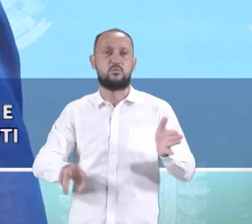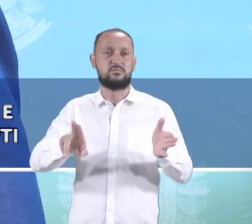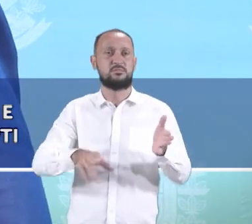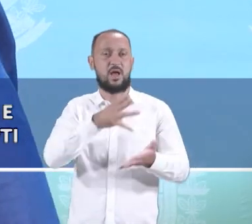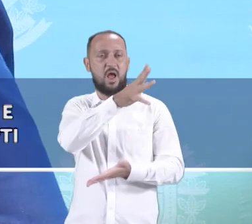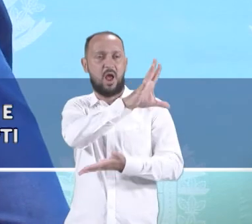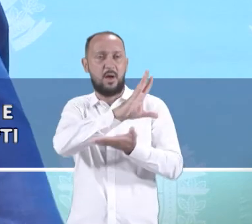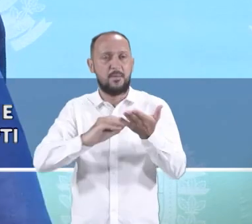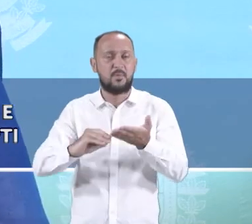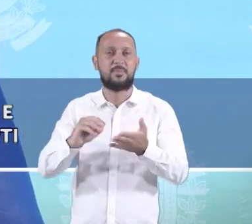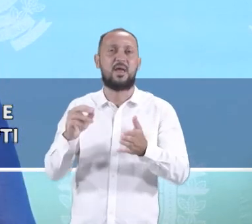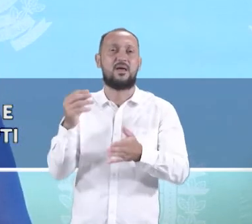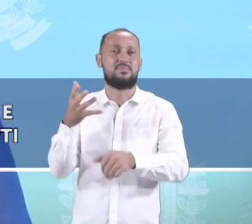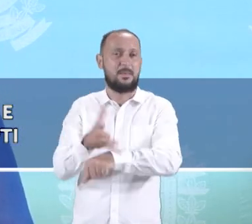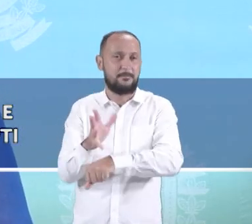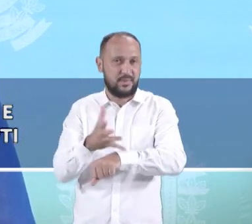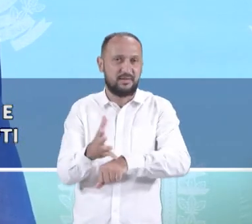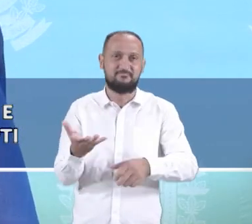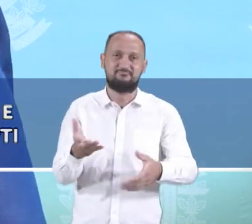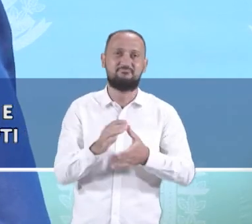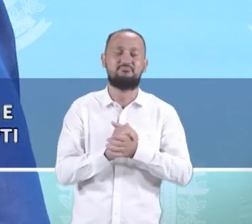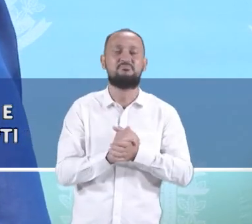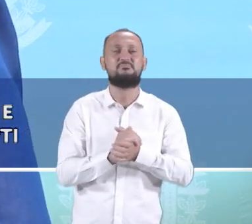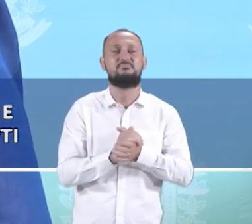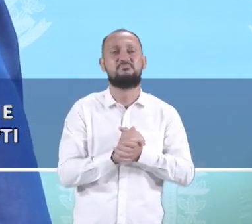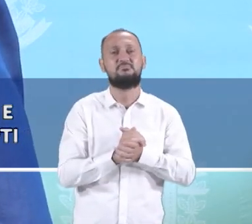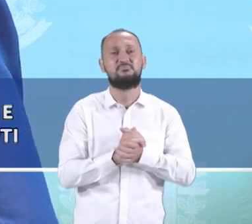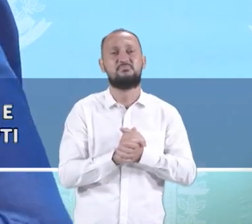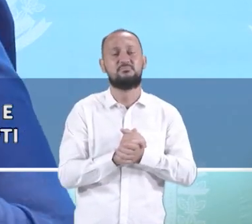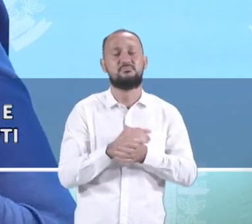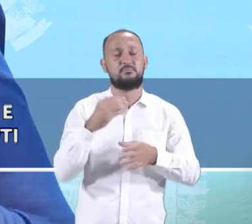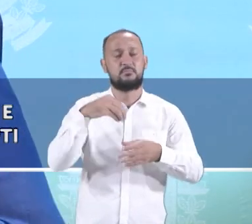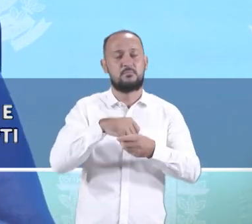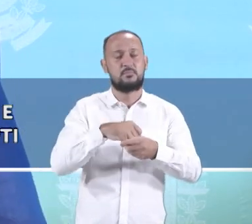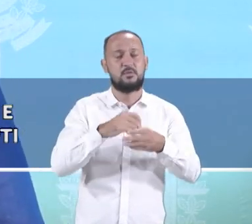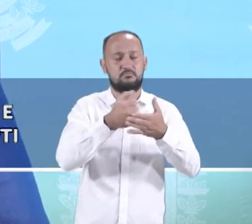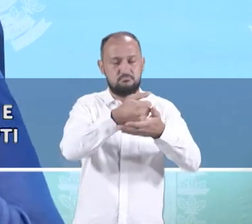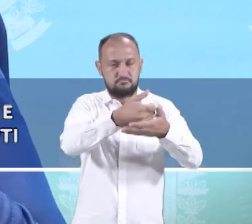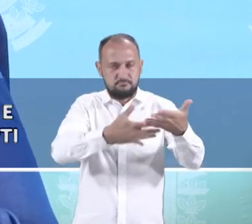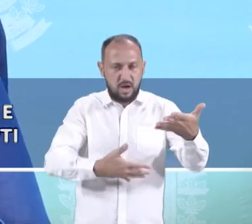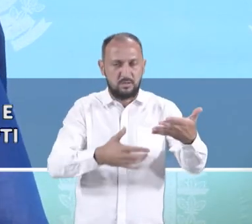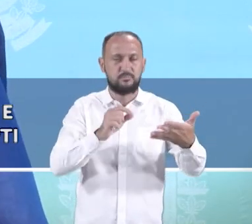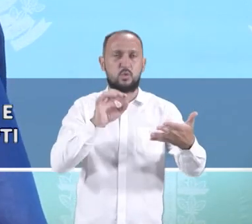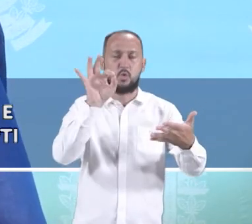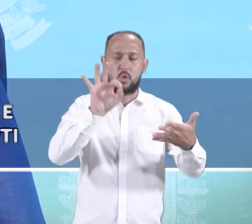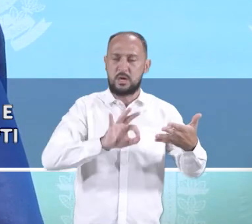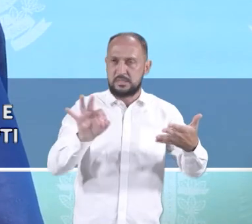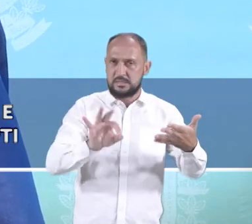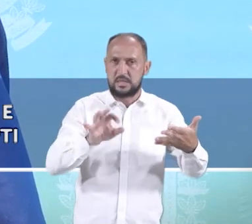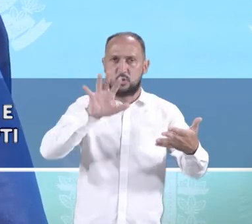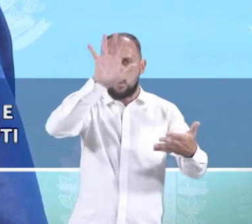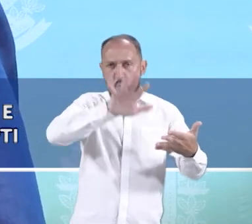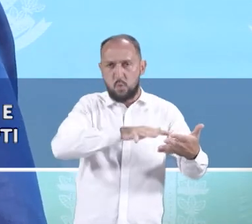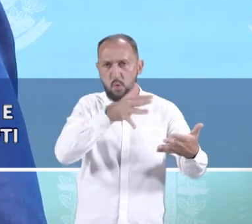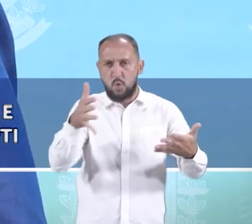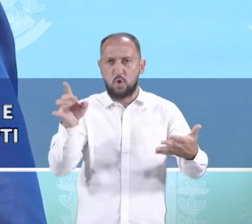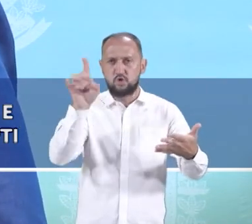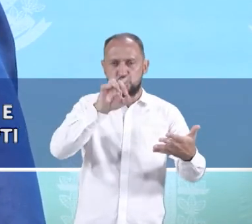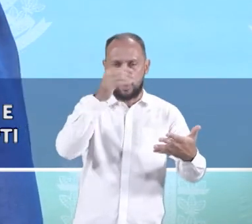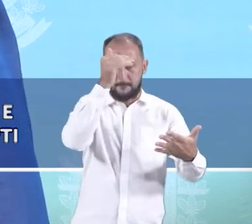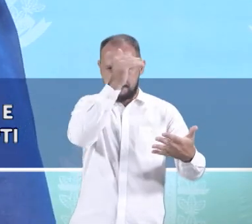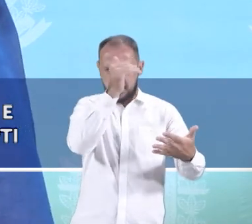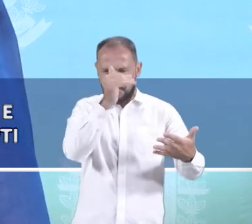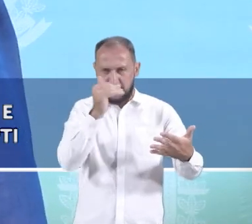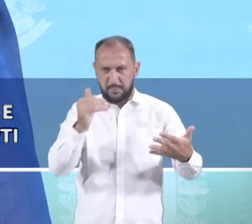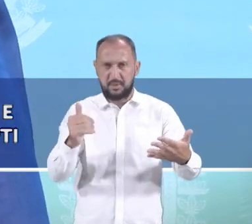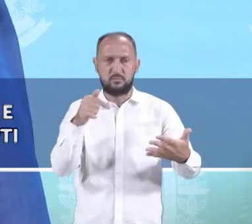nós trazemos resultados, né, dentro de um escopo, dentro de um cronograma,